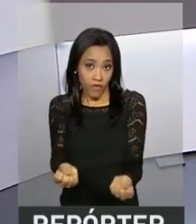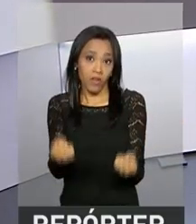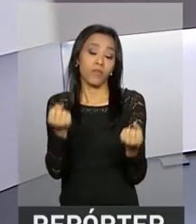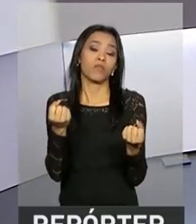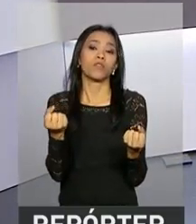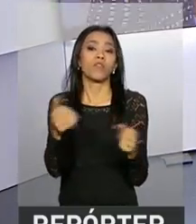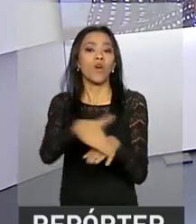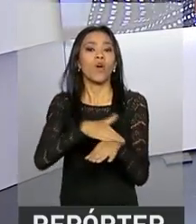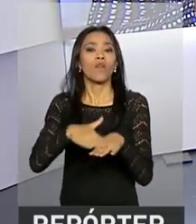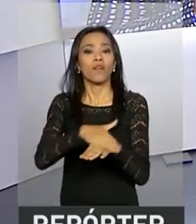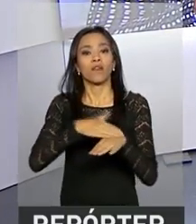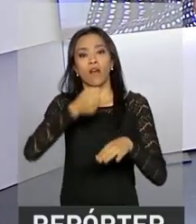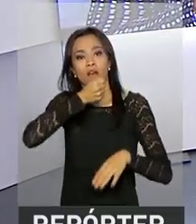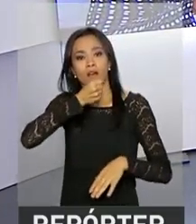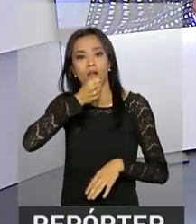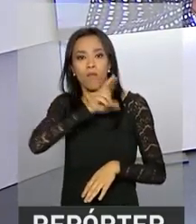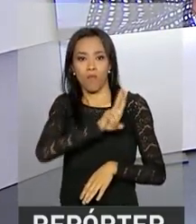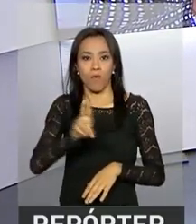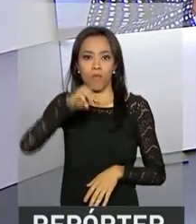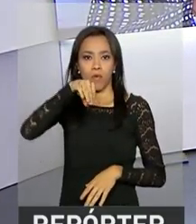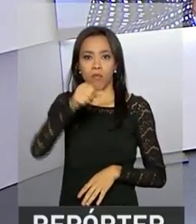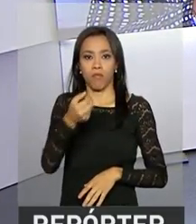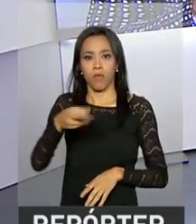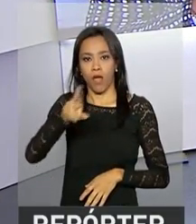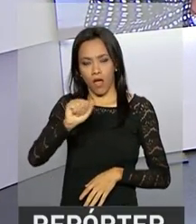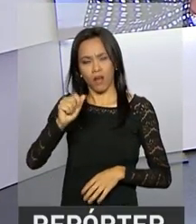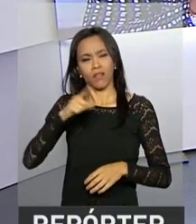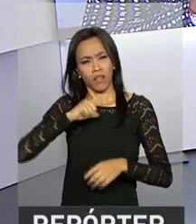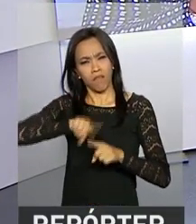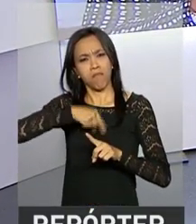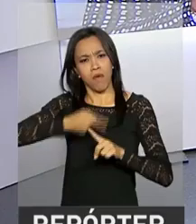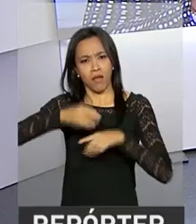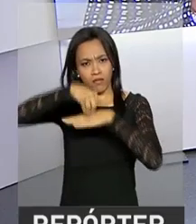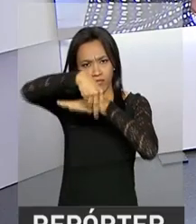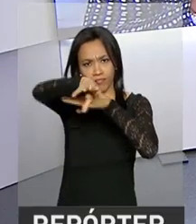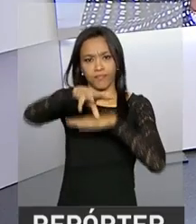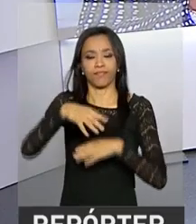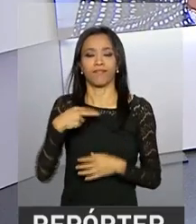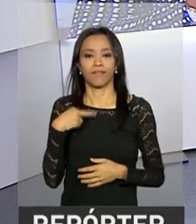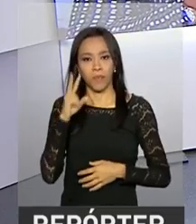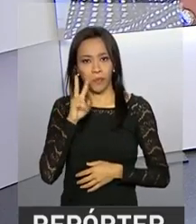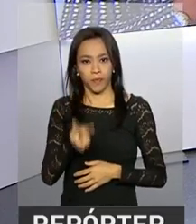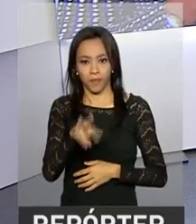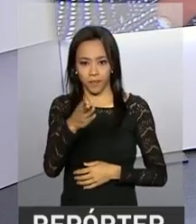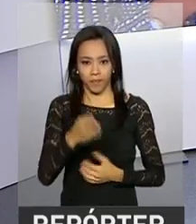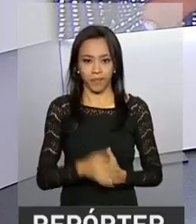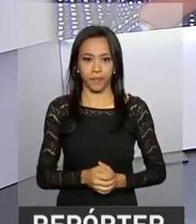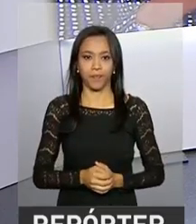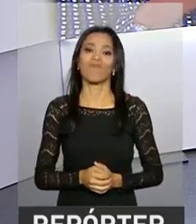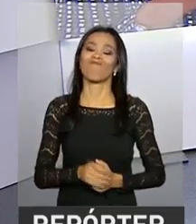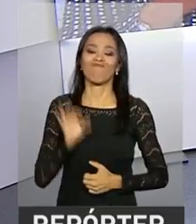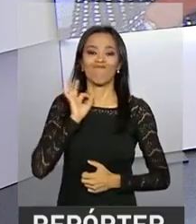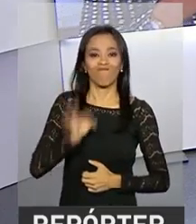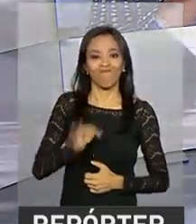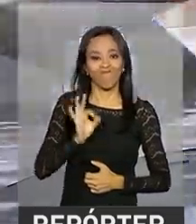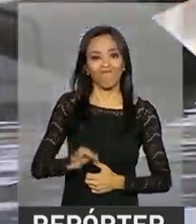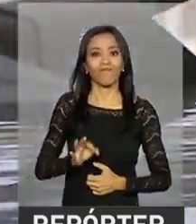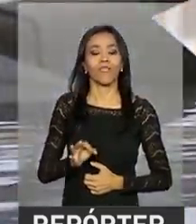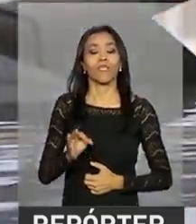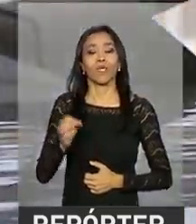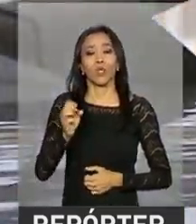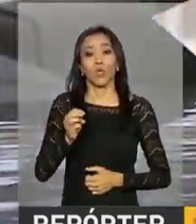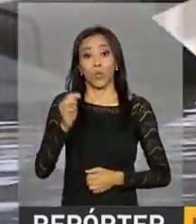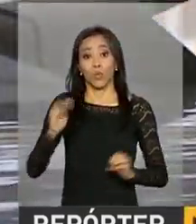repórter mar kenup que tem as informações pra gente ao vivo Oi Mara Oi Leandro É isso mesmo o